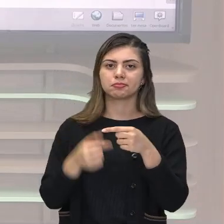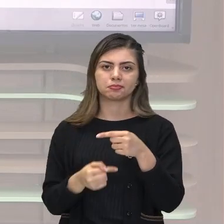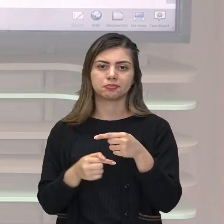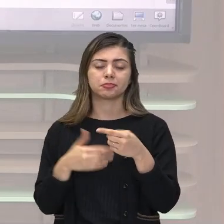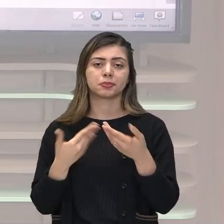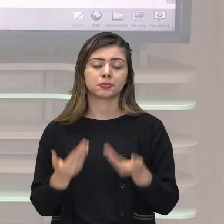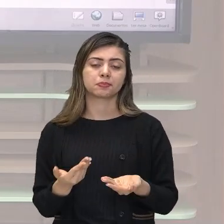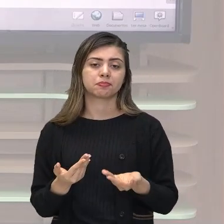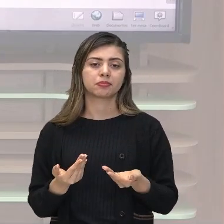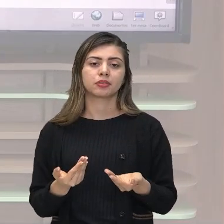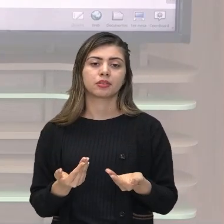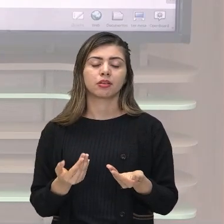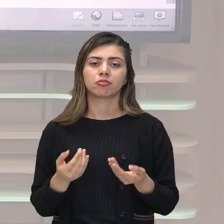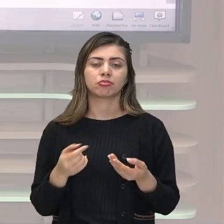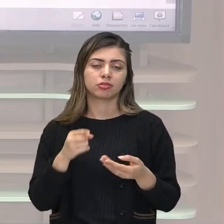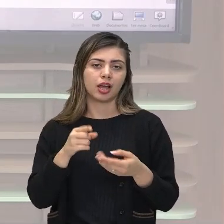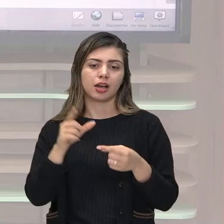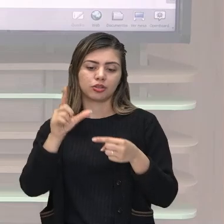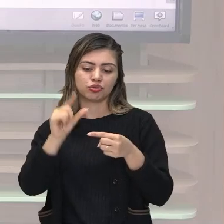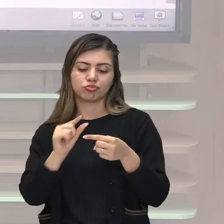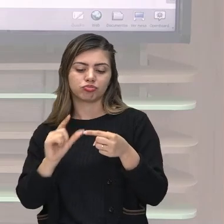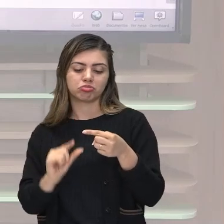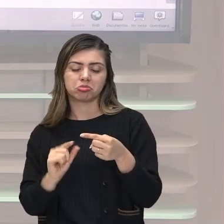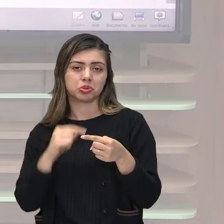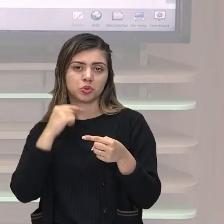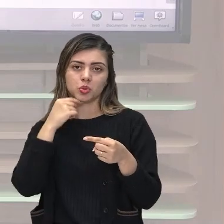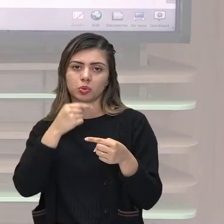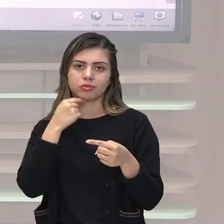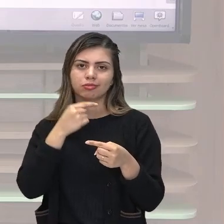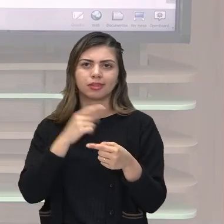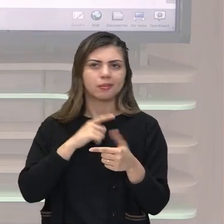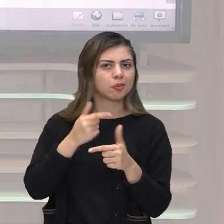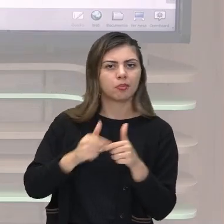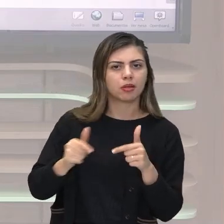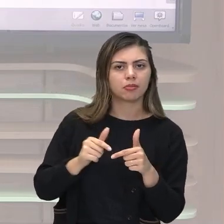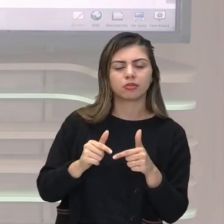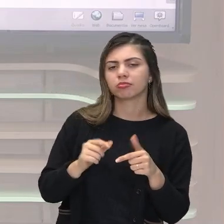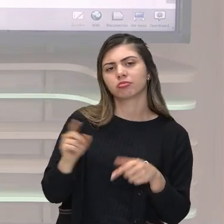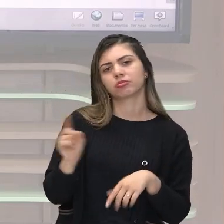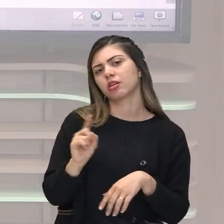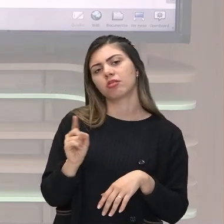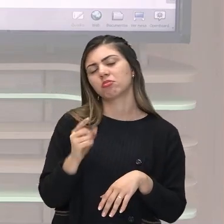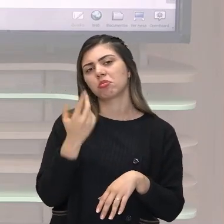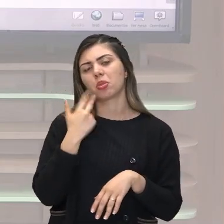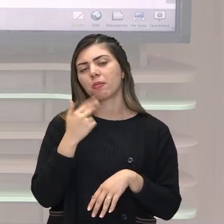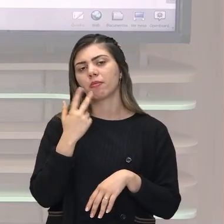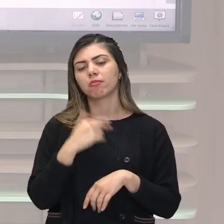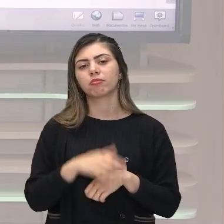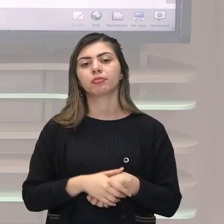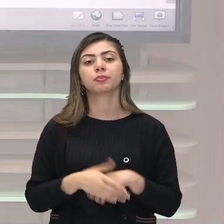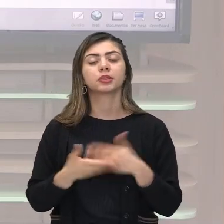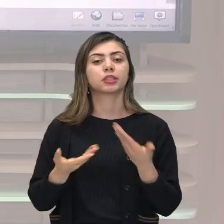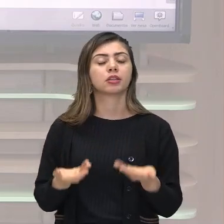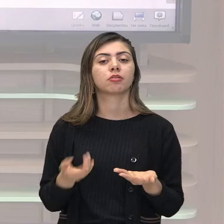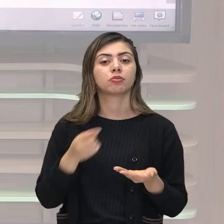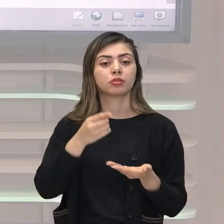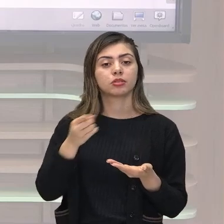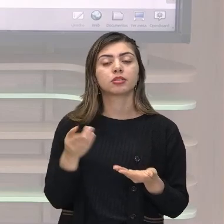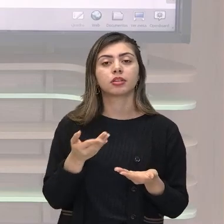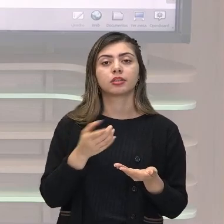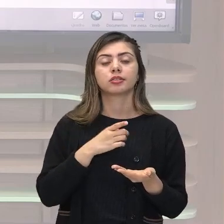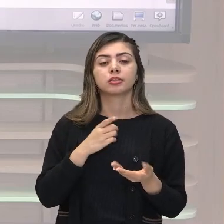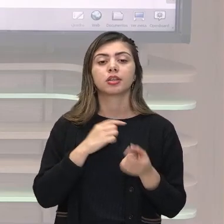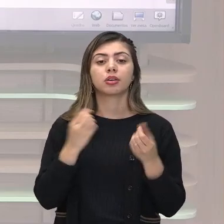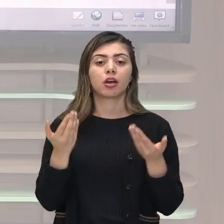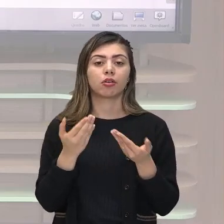pode ser simplificada. Tem algum problema isso? Não, não tem. Porque quando você resolve proporção,